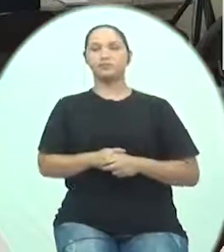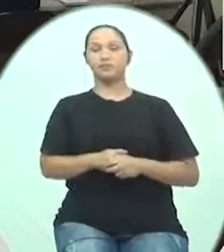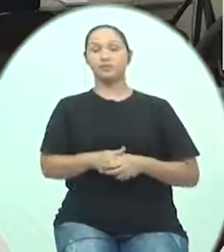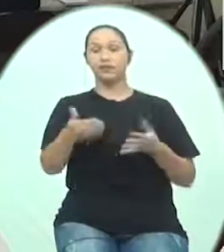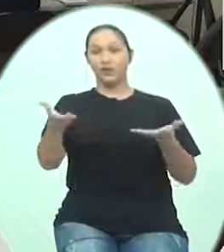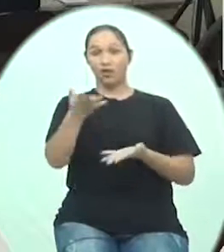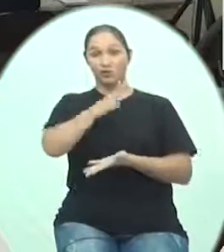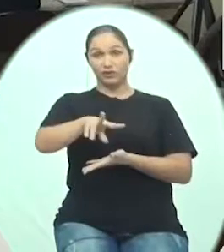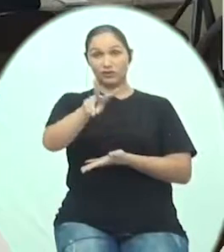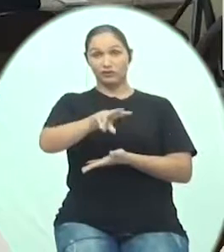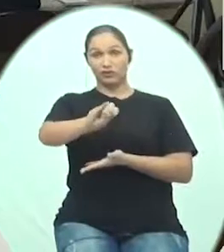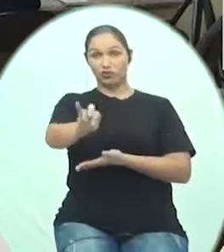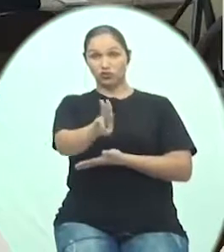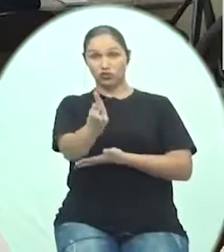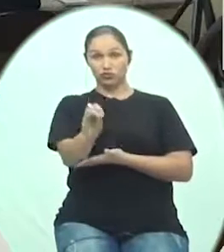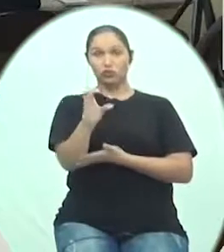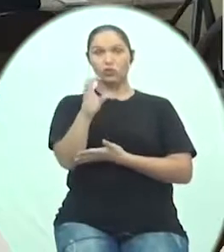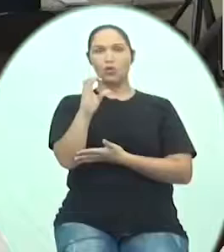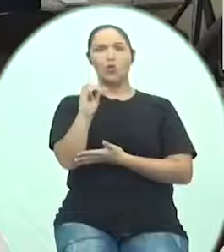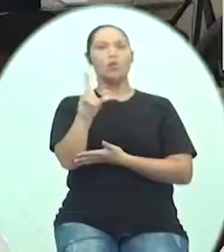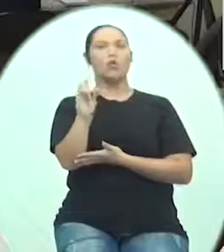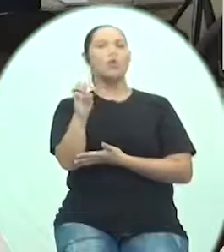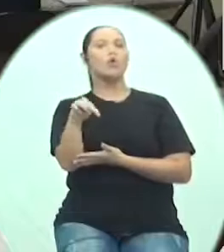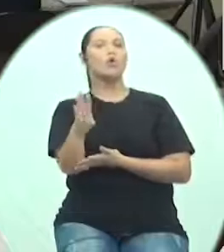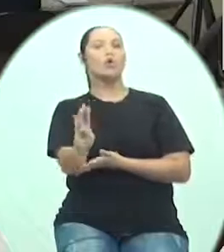ordem cedida ao Vereador Júlio Colombo